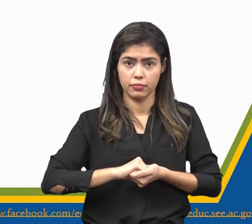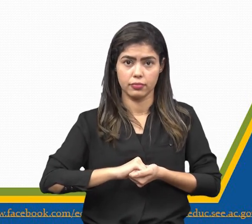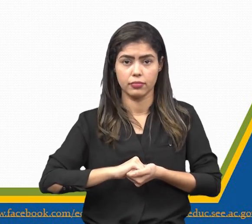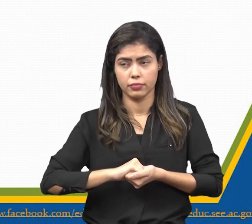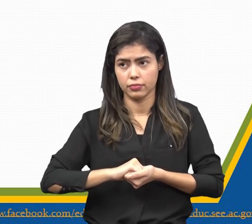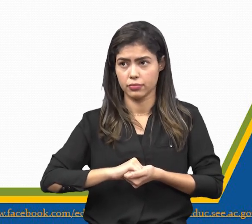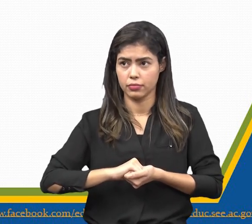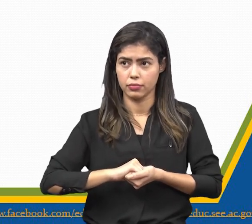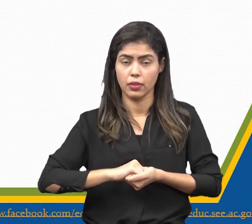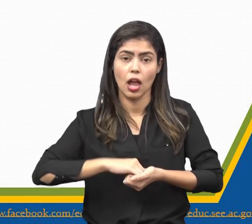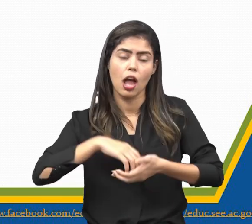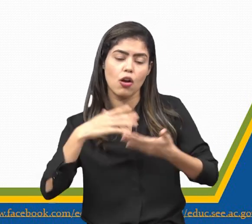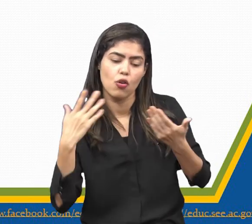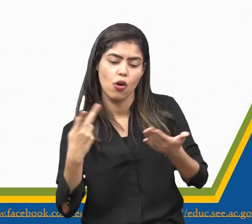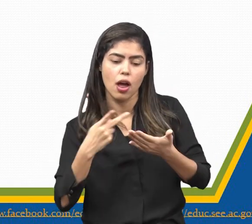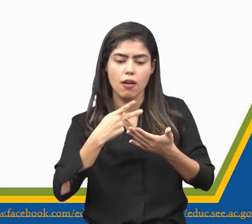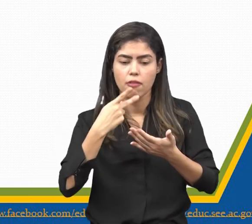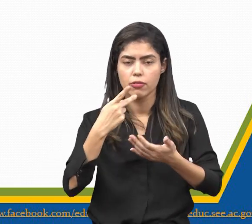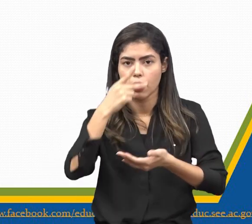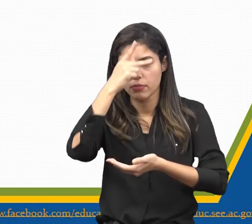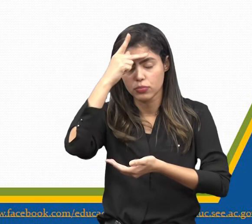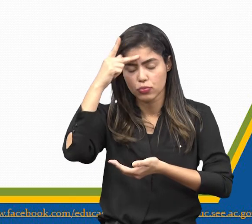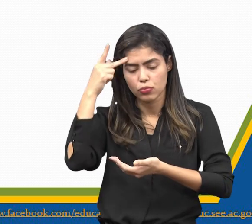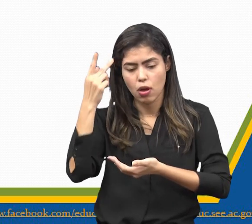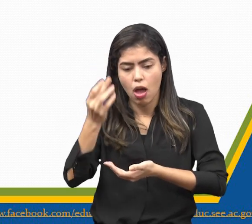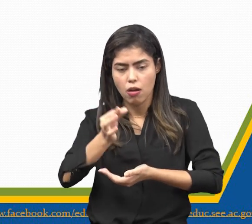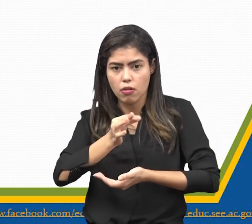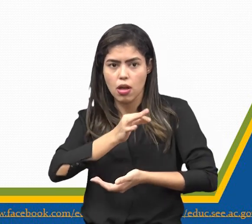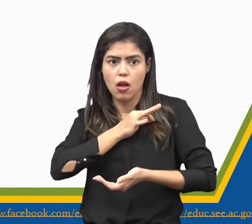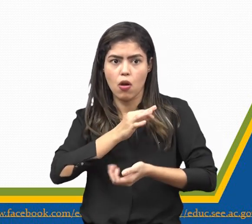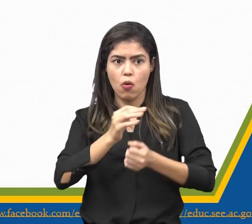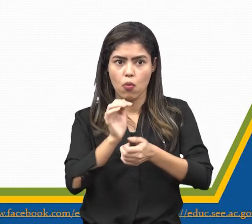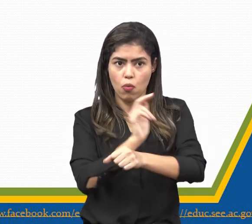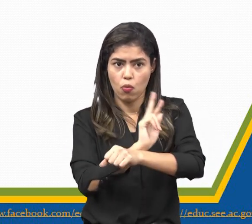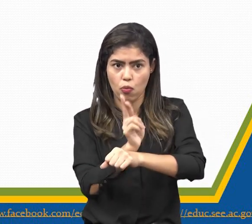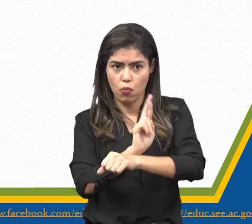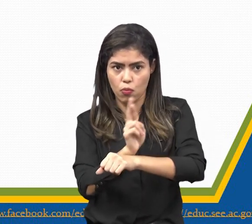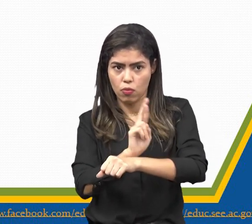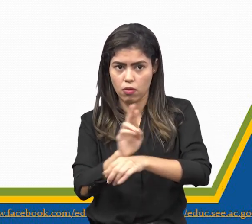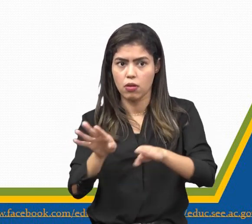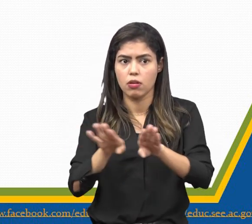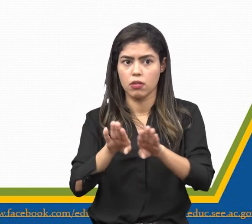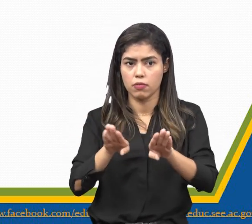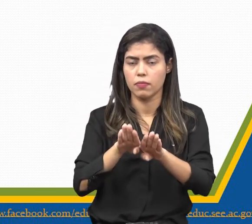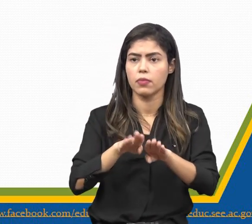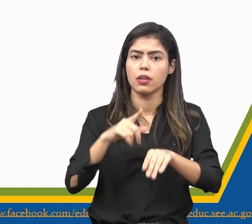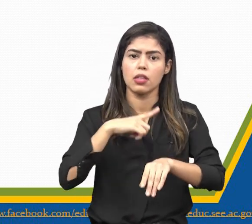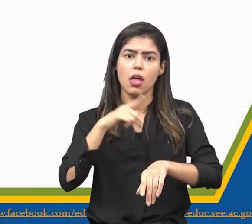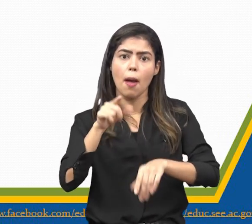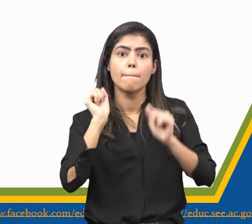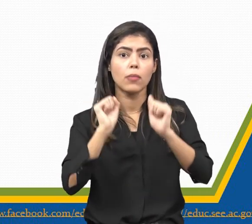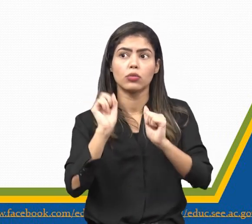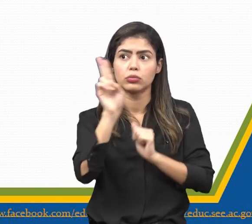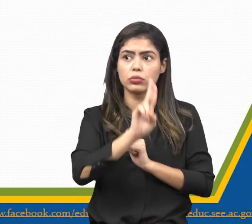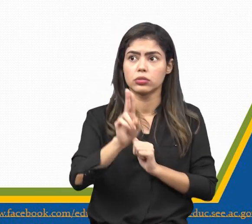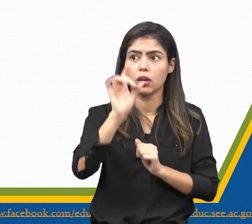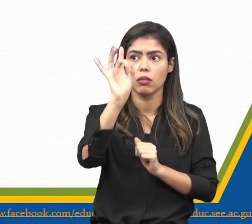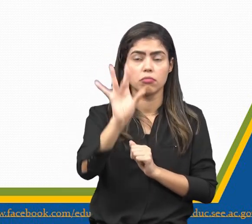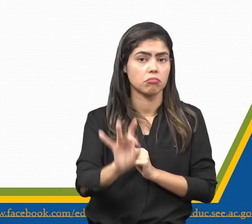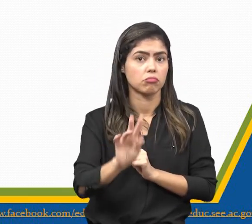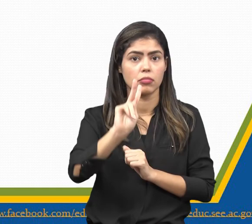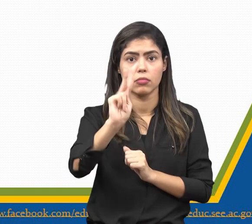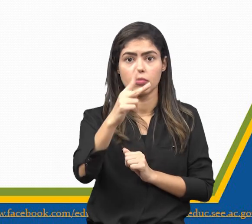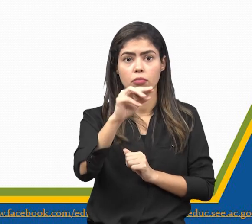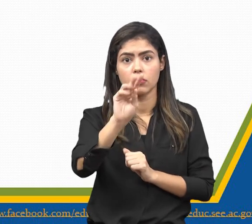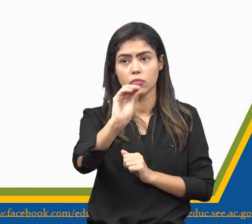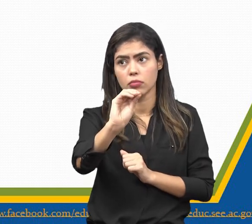falando de uma pessoa, o guarda de segurança. Eu vou falar para ele who, mas o that também serve, né? Então, olha aí, sem